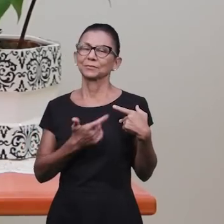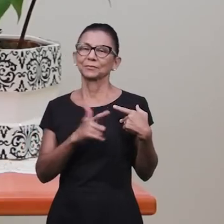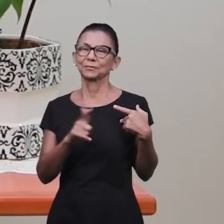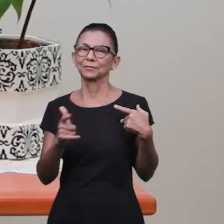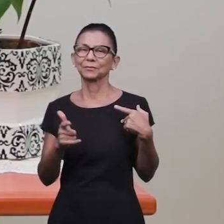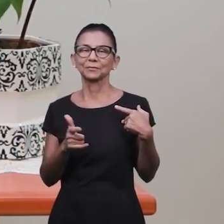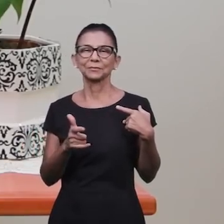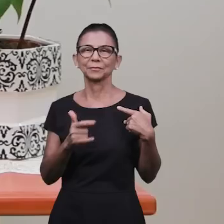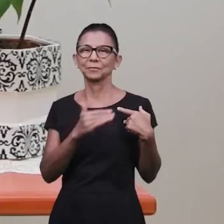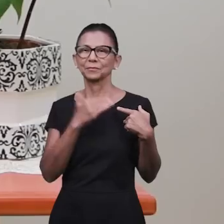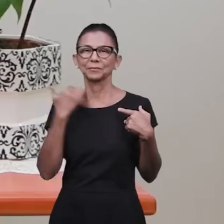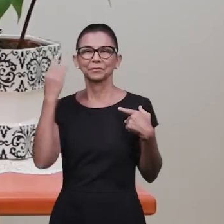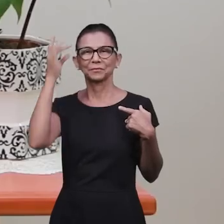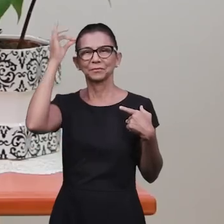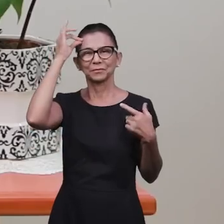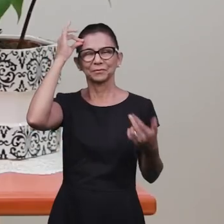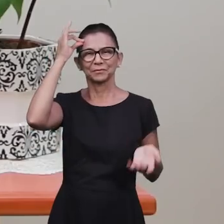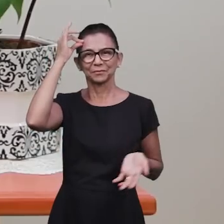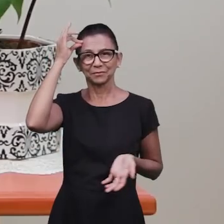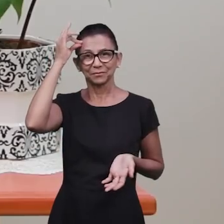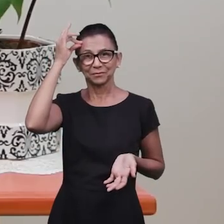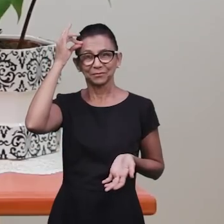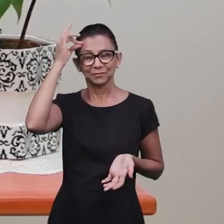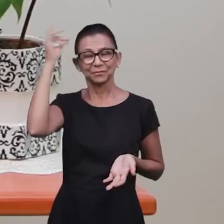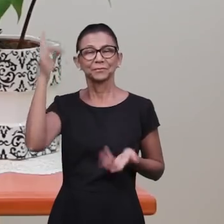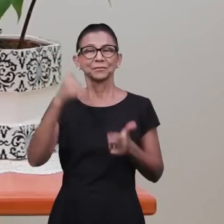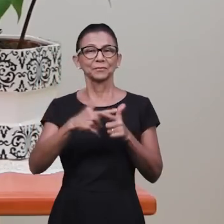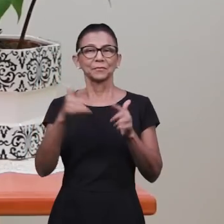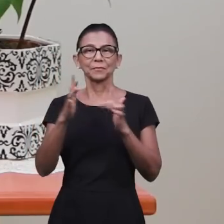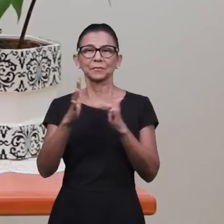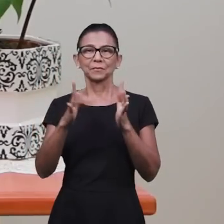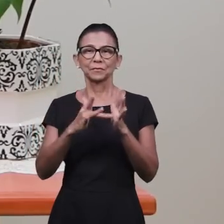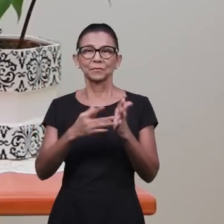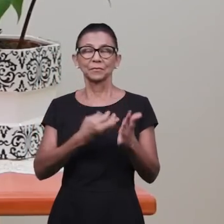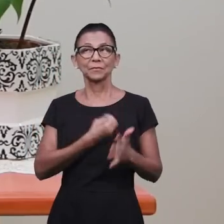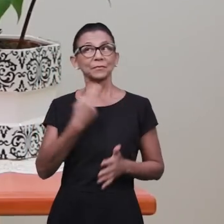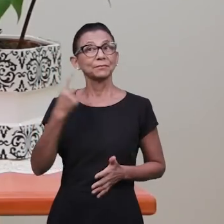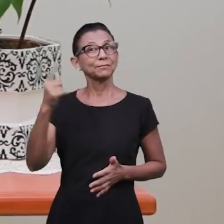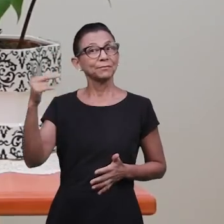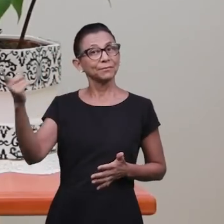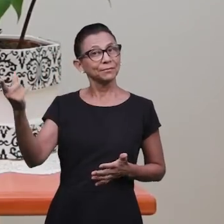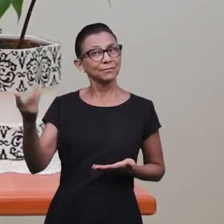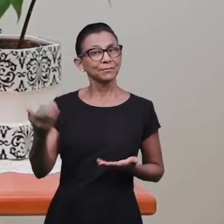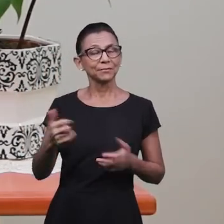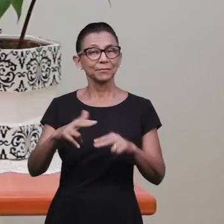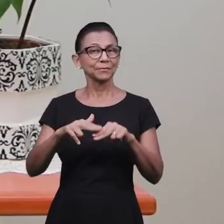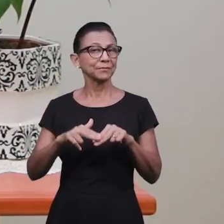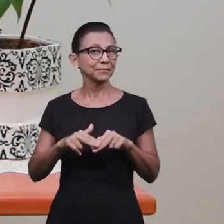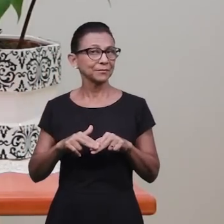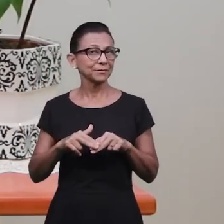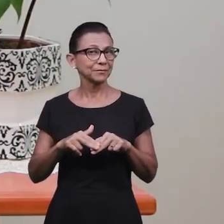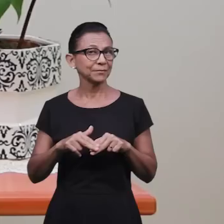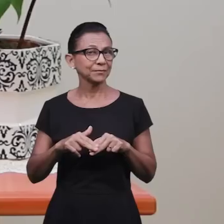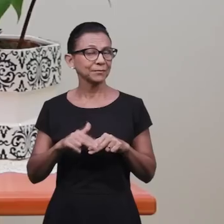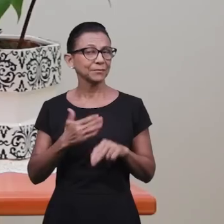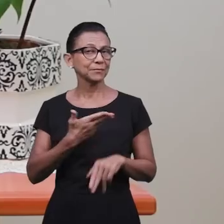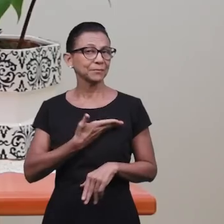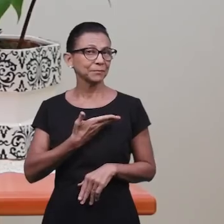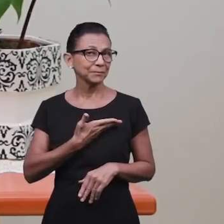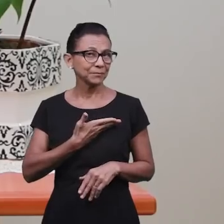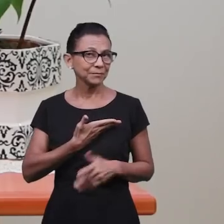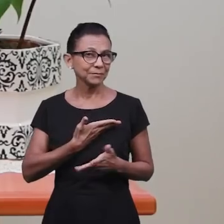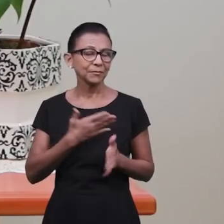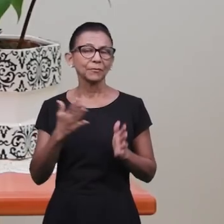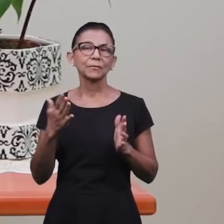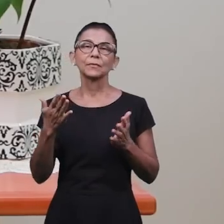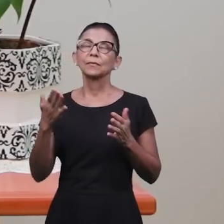entra. E Jesus, ele é vida eterna, ele é salvação eterna. Por isso, meu amigo, Jesus,